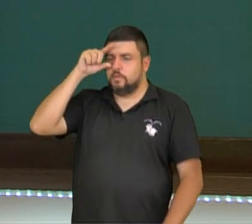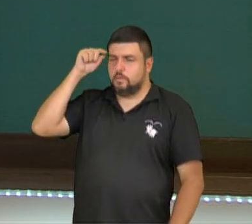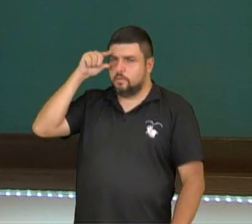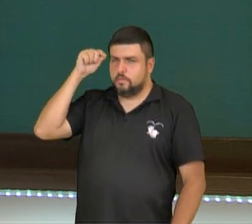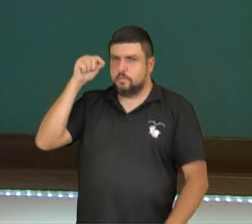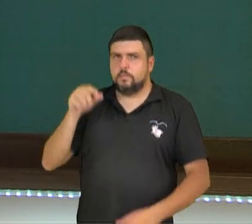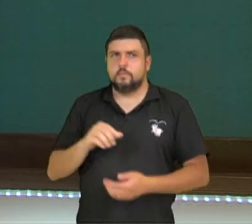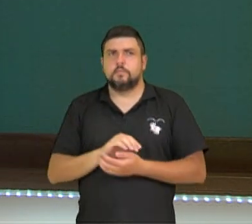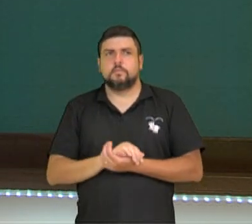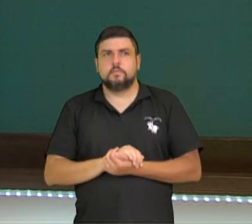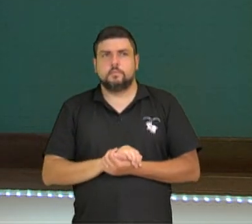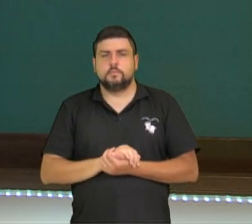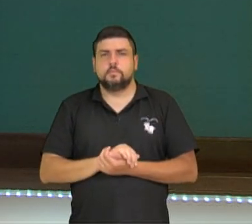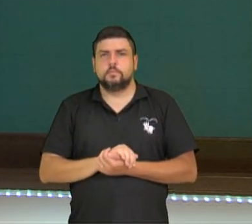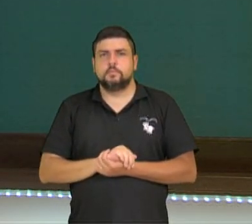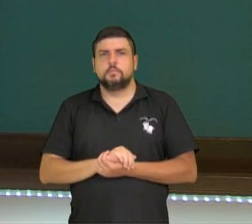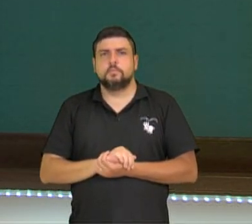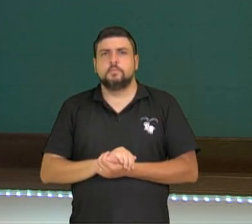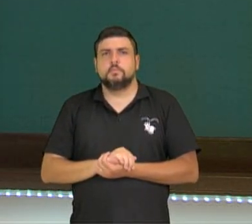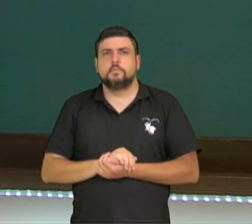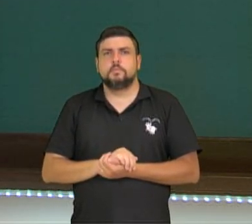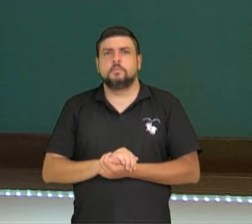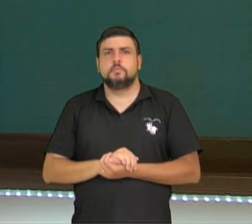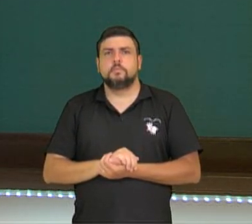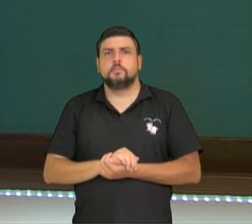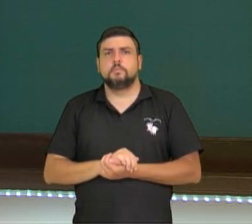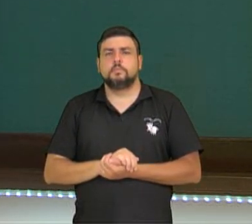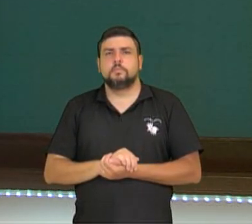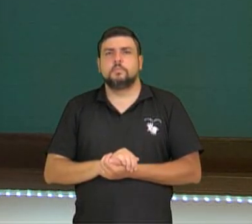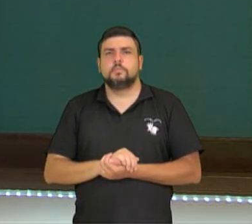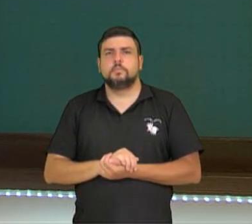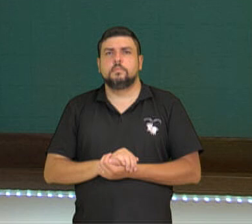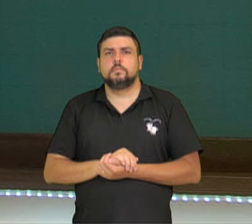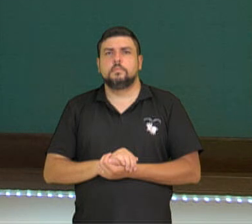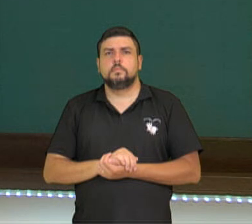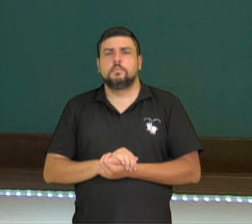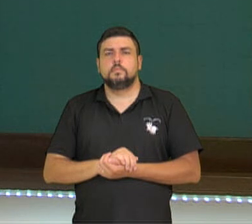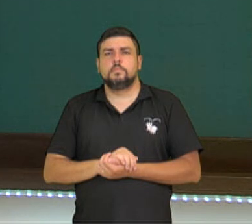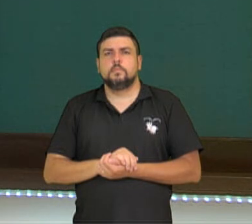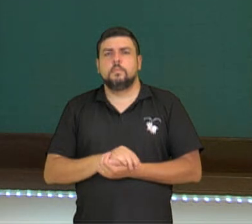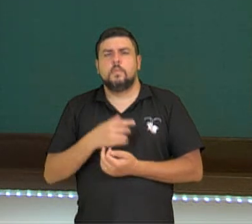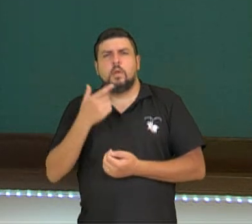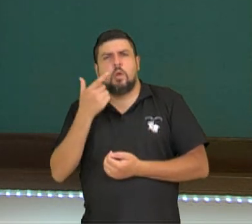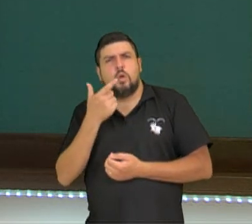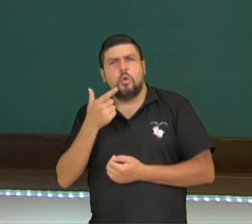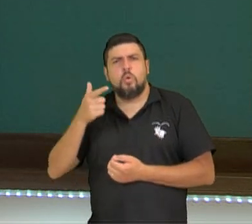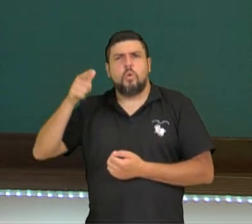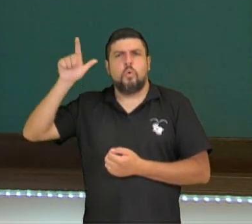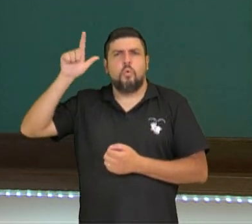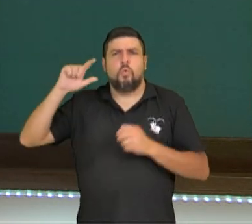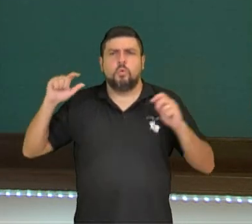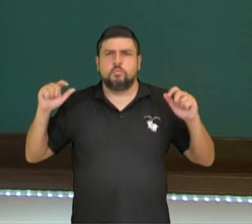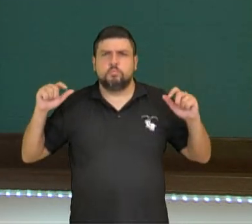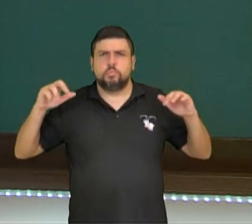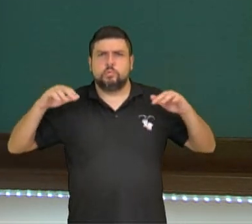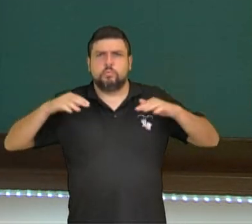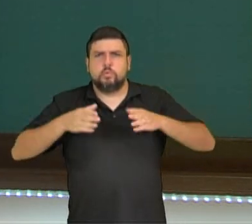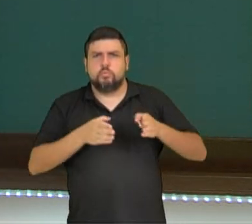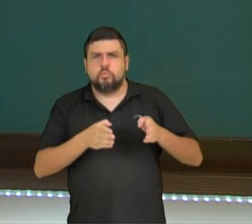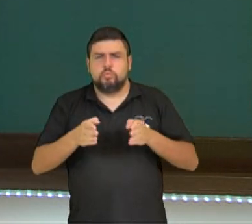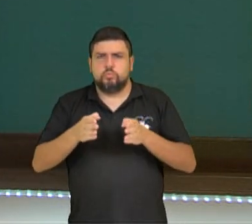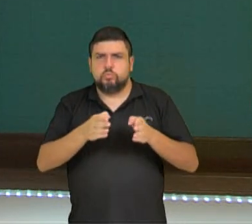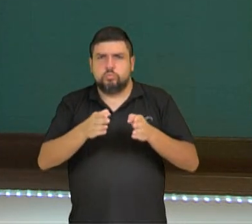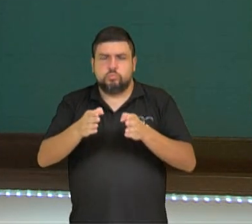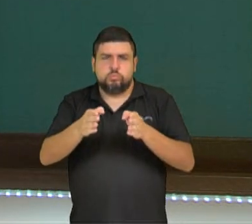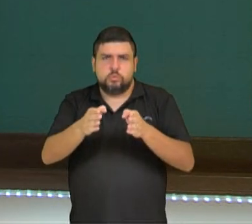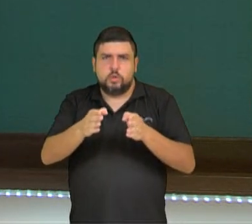pertencem à bacia hidrográfica do Rio Iguaçu. Outras bacias hidrográficas importantes, todas são, porque todas oferecem o